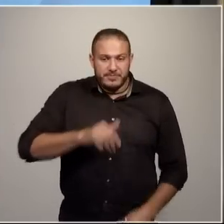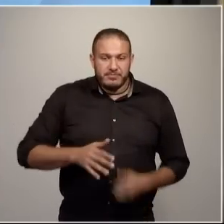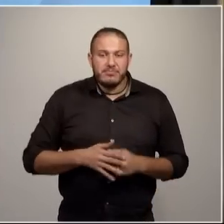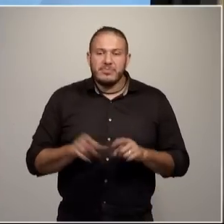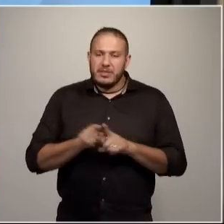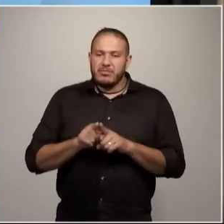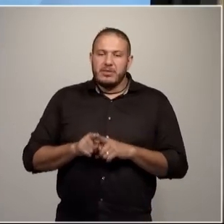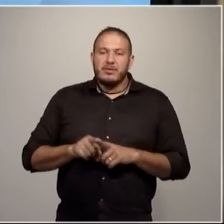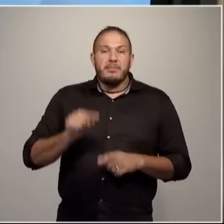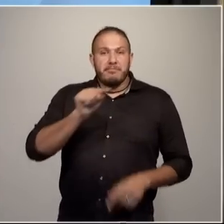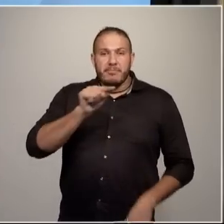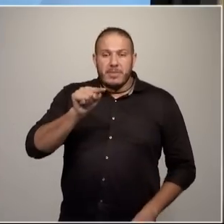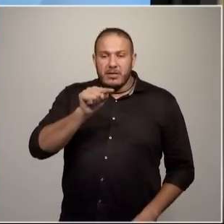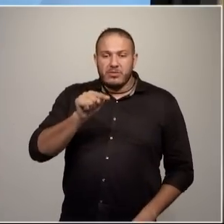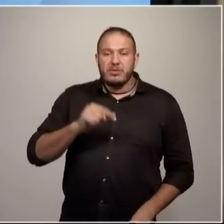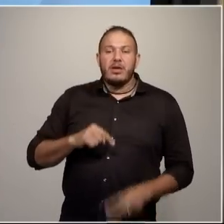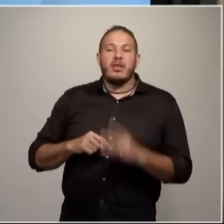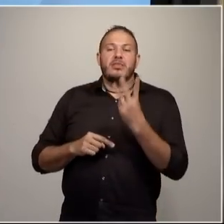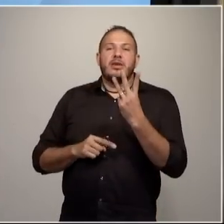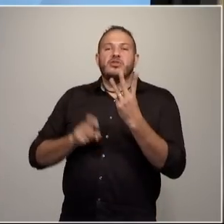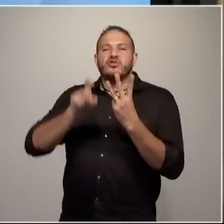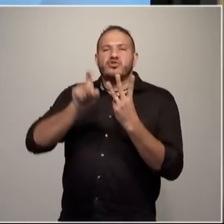menos 3x2.